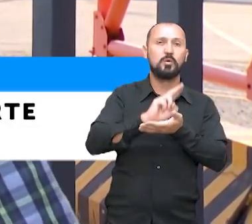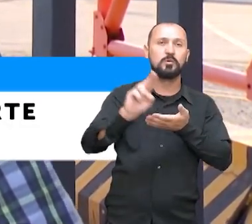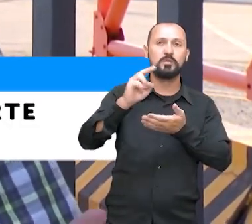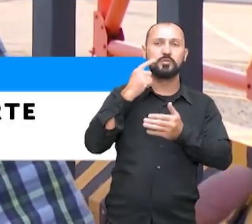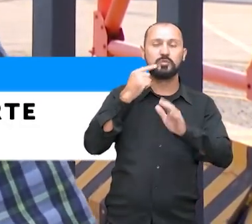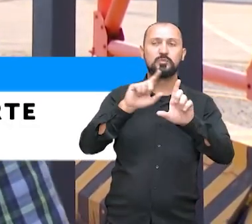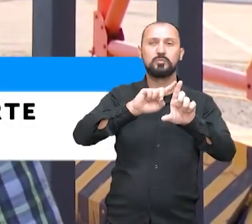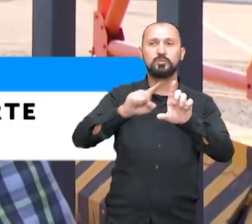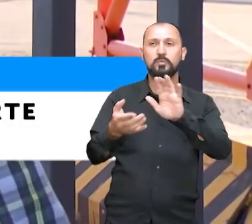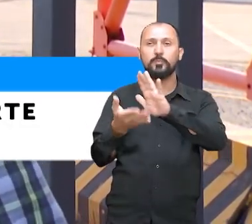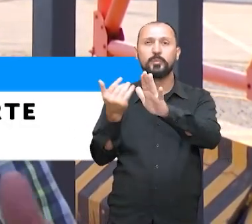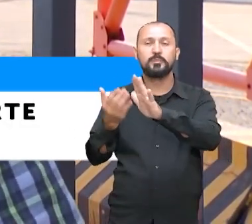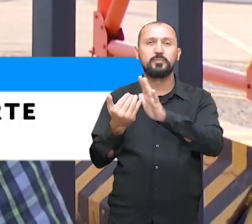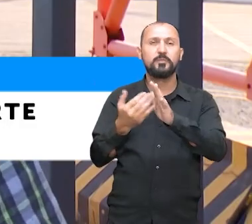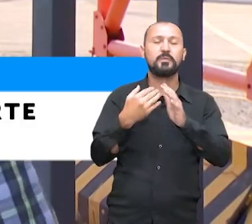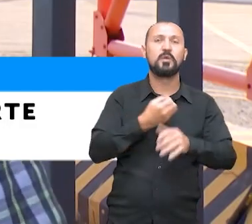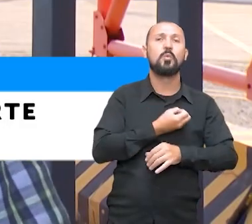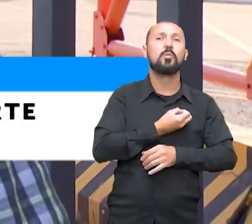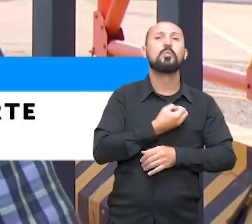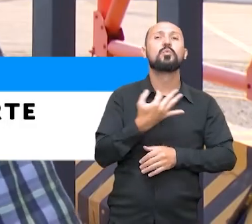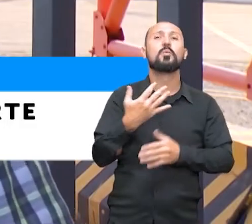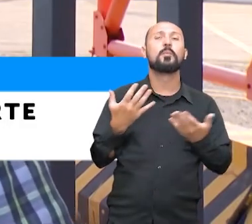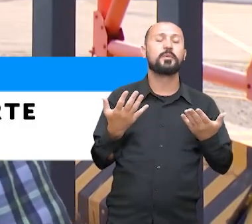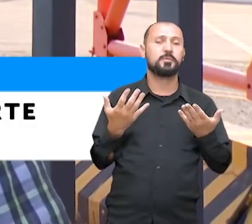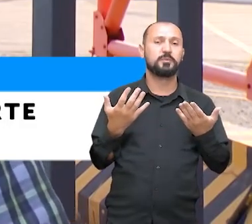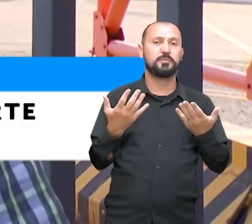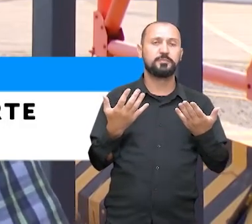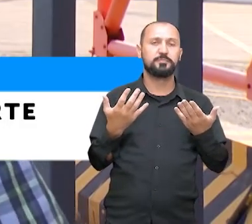tiramos um pouquinho a mais, 200, para dar um número